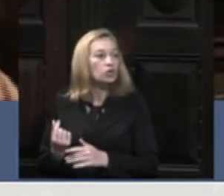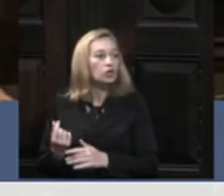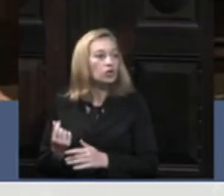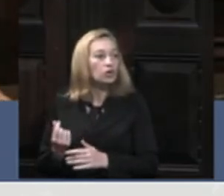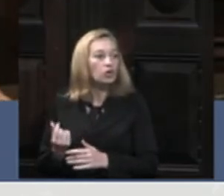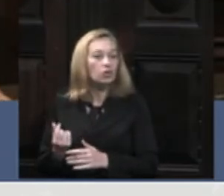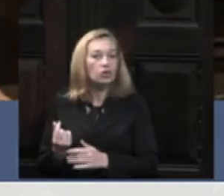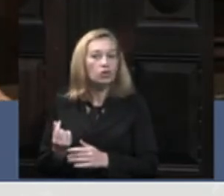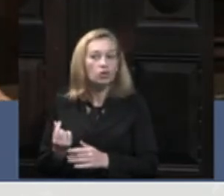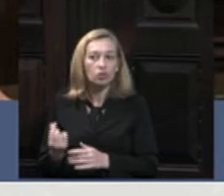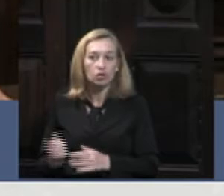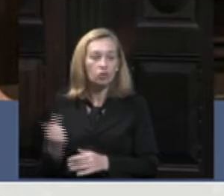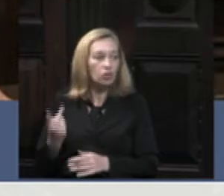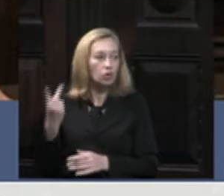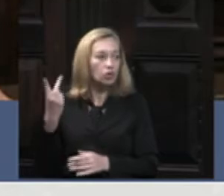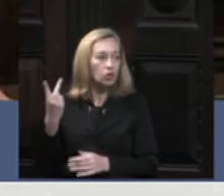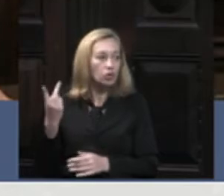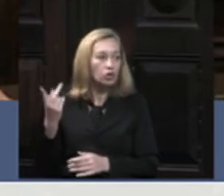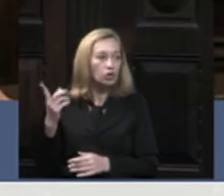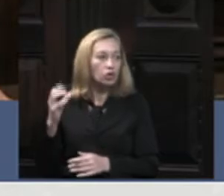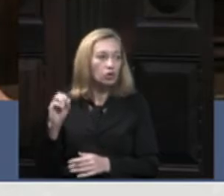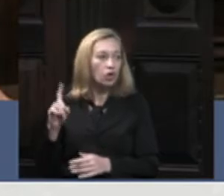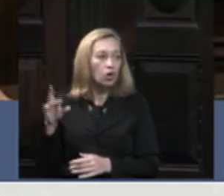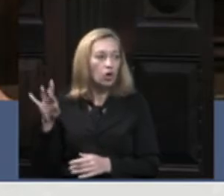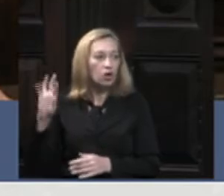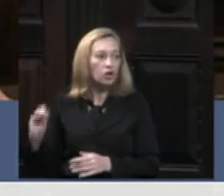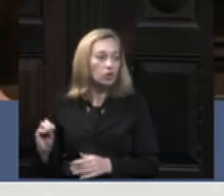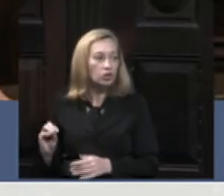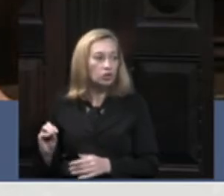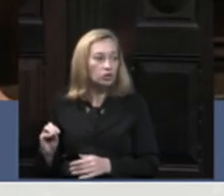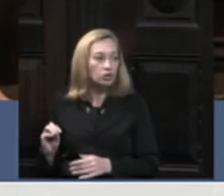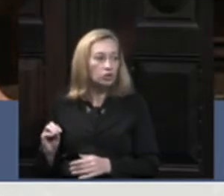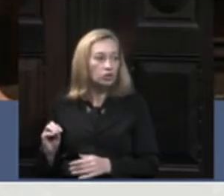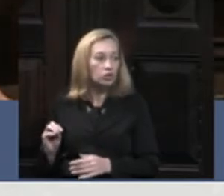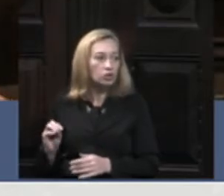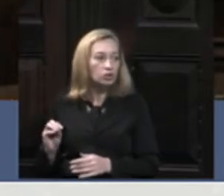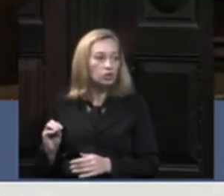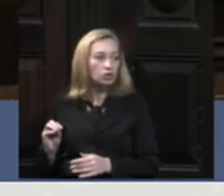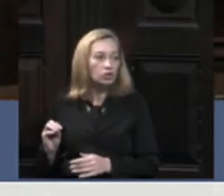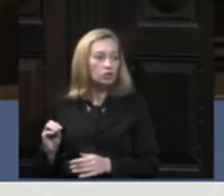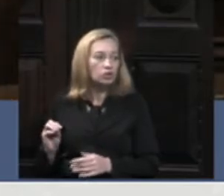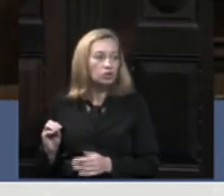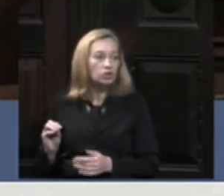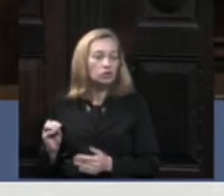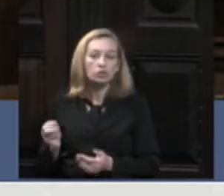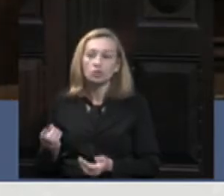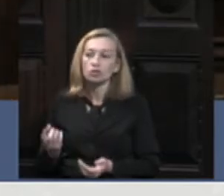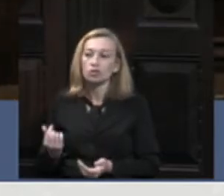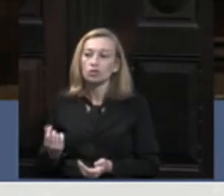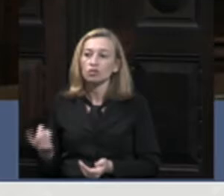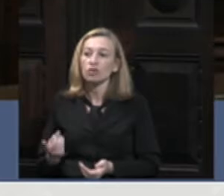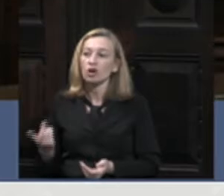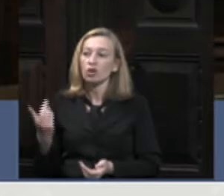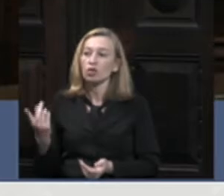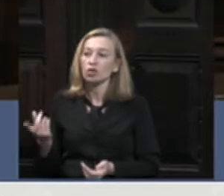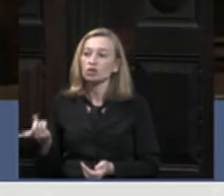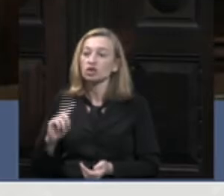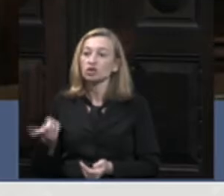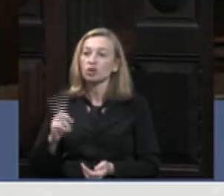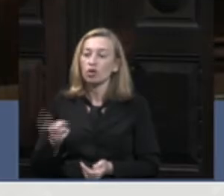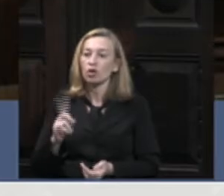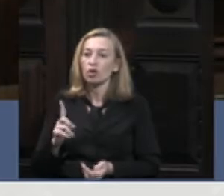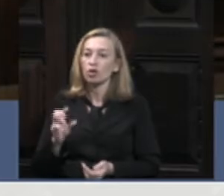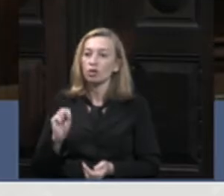comprar gasolina e óleo diesel no exterior a preço de dólar, a R$